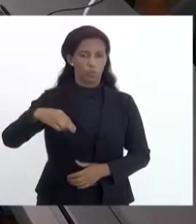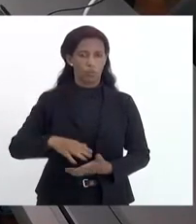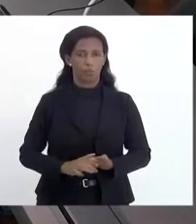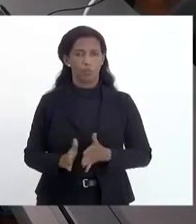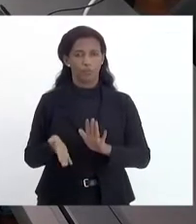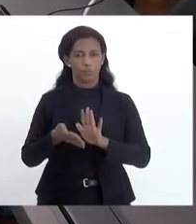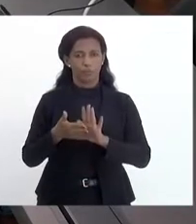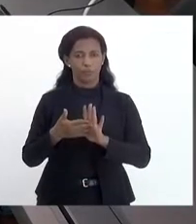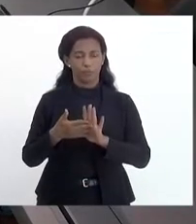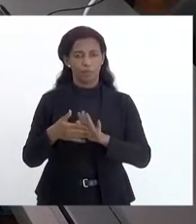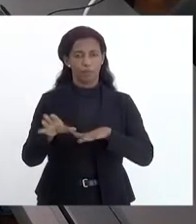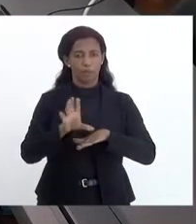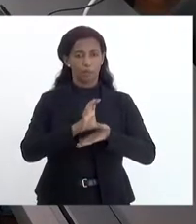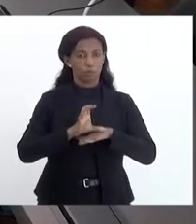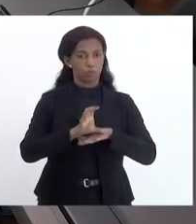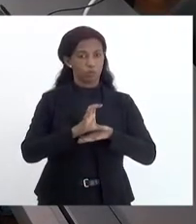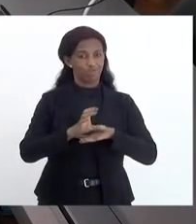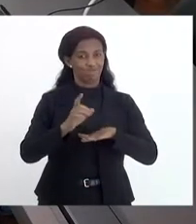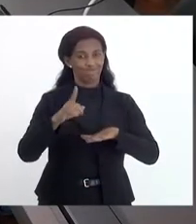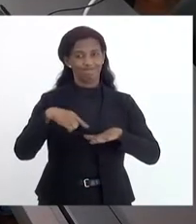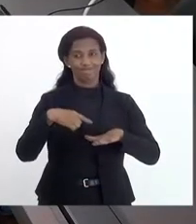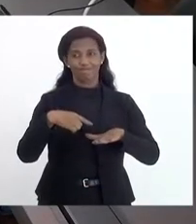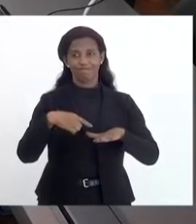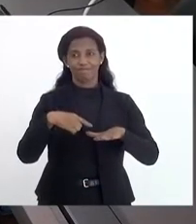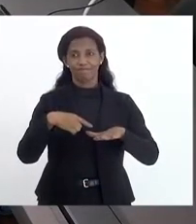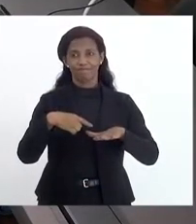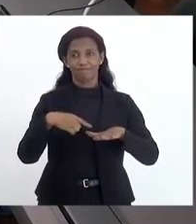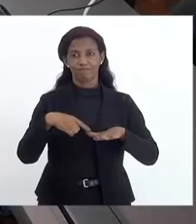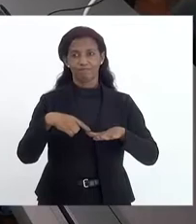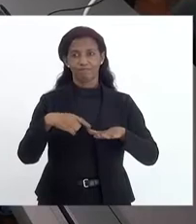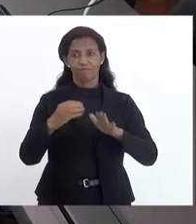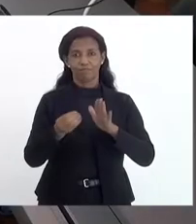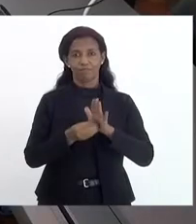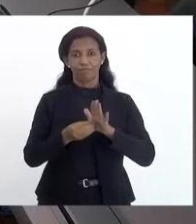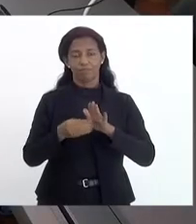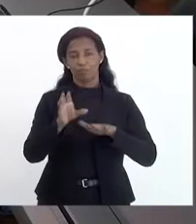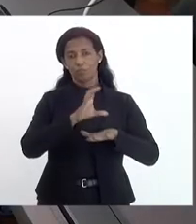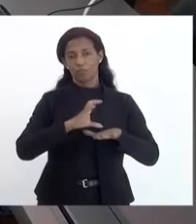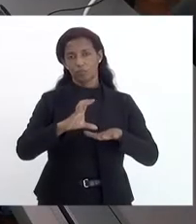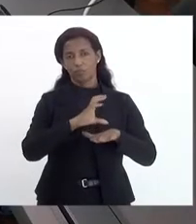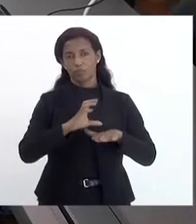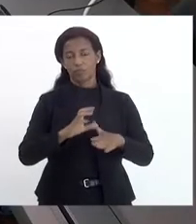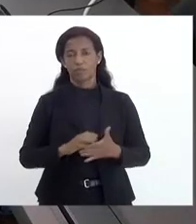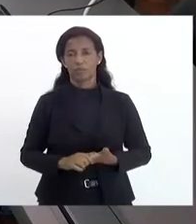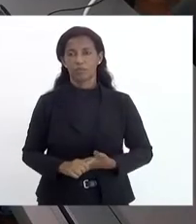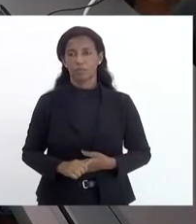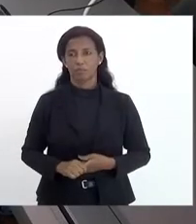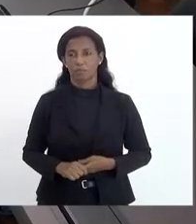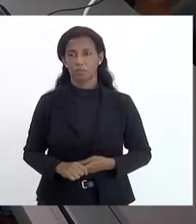O parecer pela inconstitucionalidade. Isso é postura municipal, senhor presidente. É.